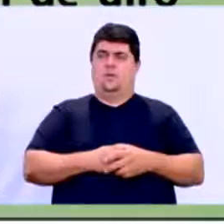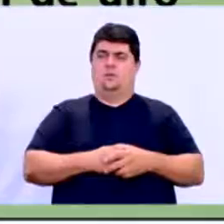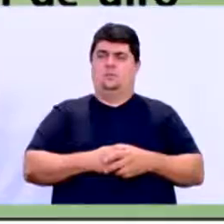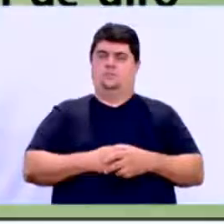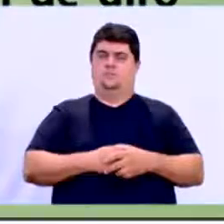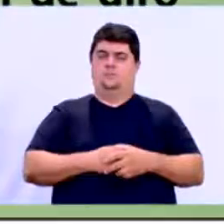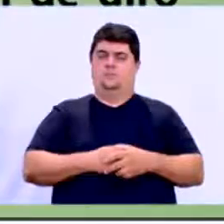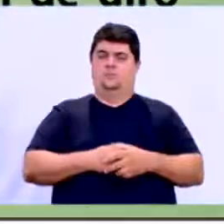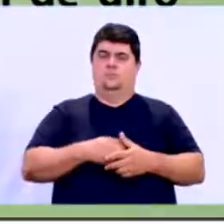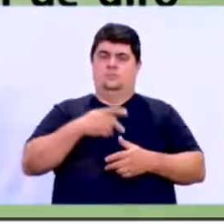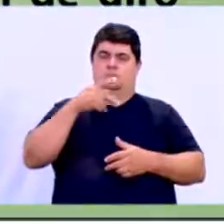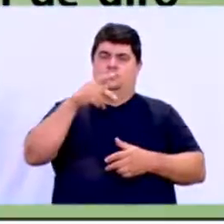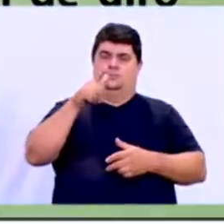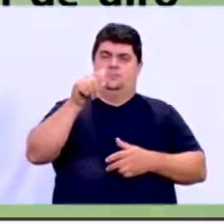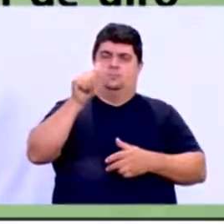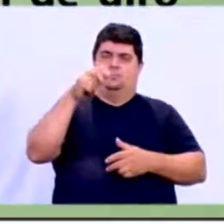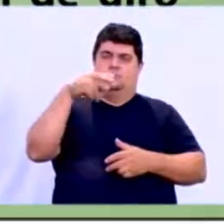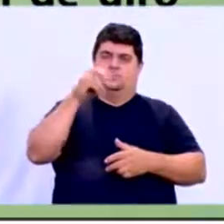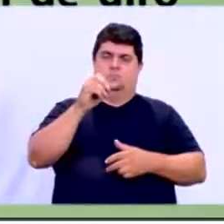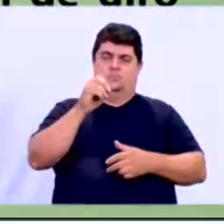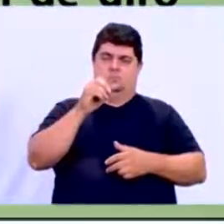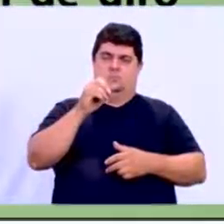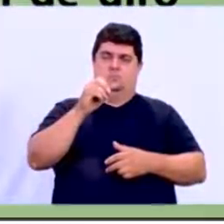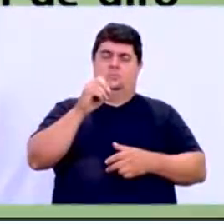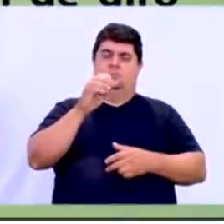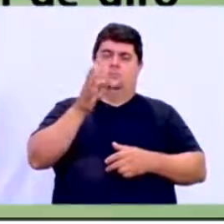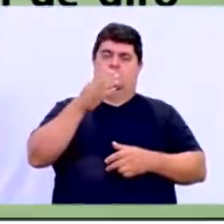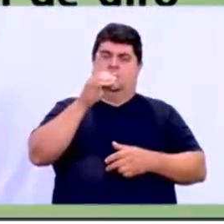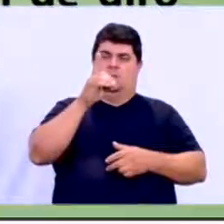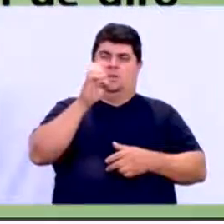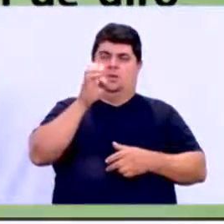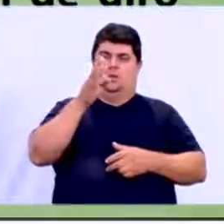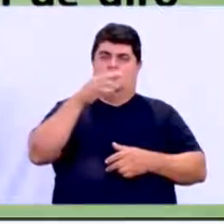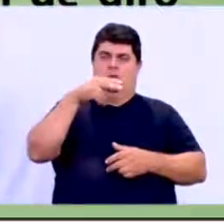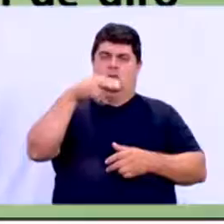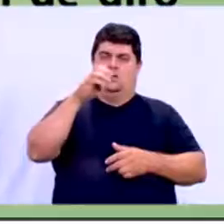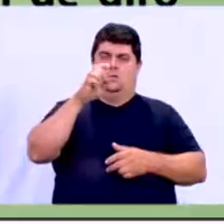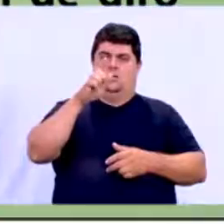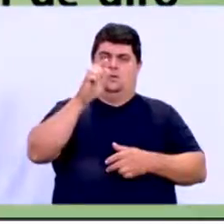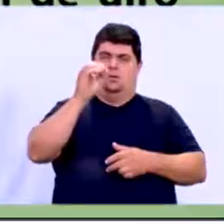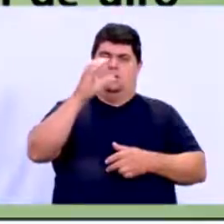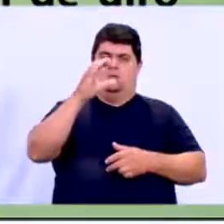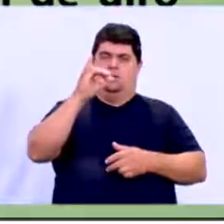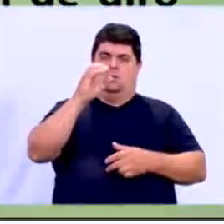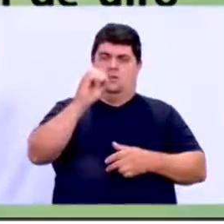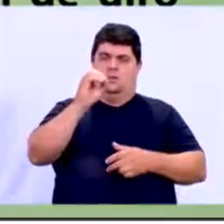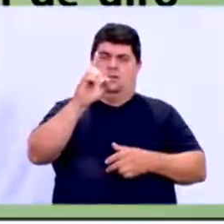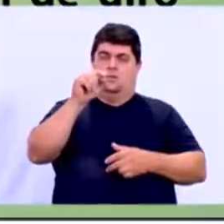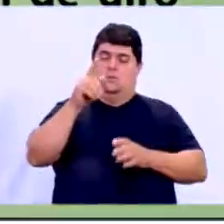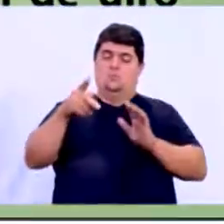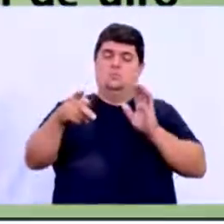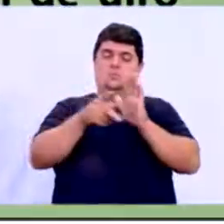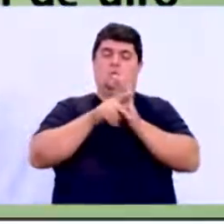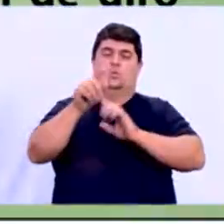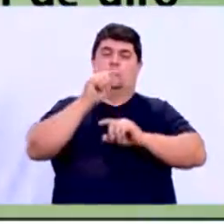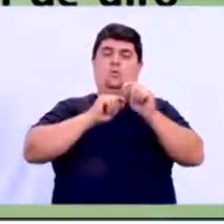o plano de negócio, então, é uma ferramenta de gestão.